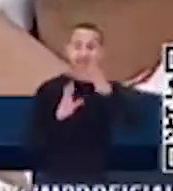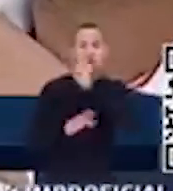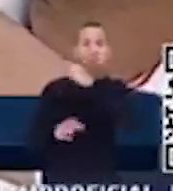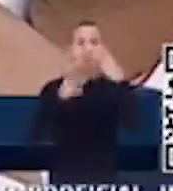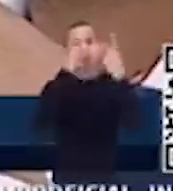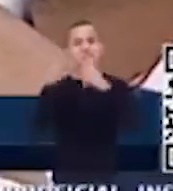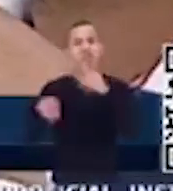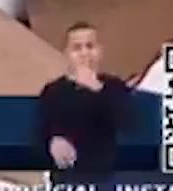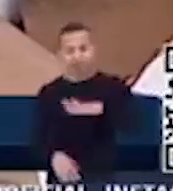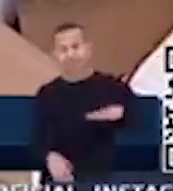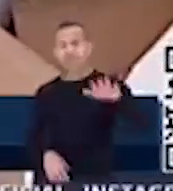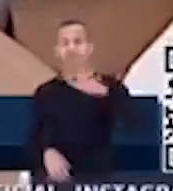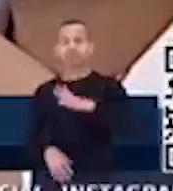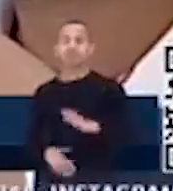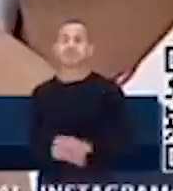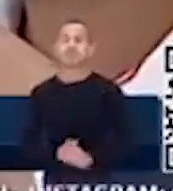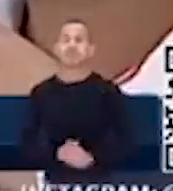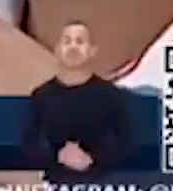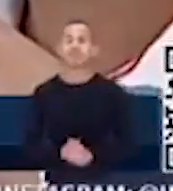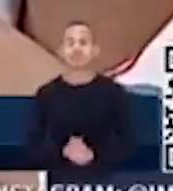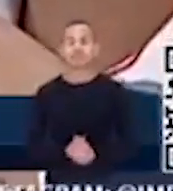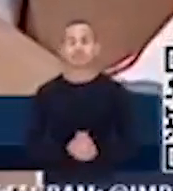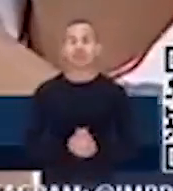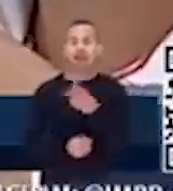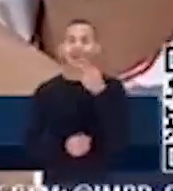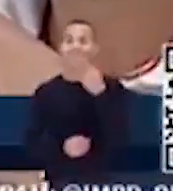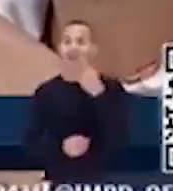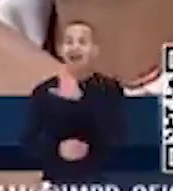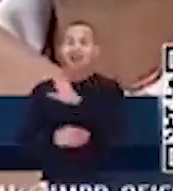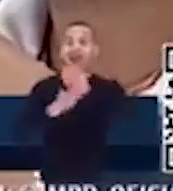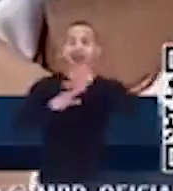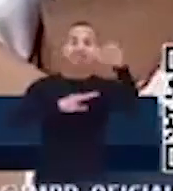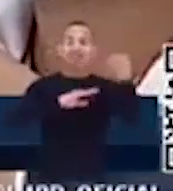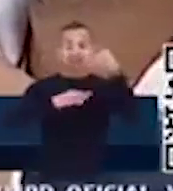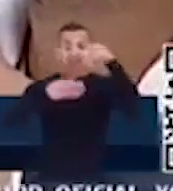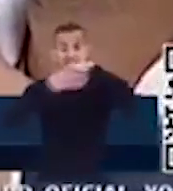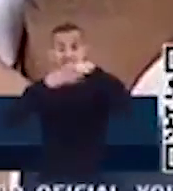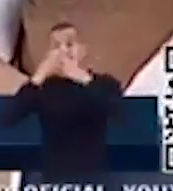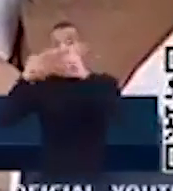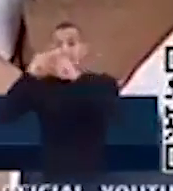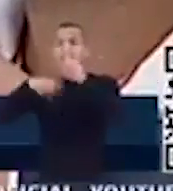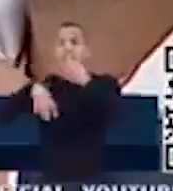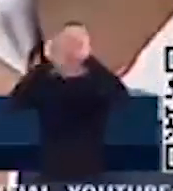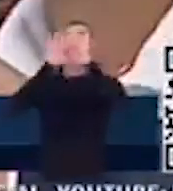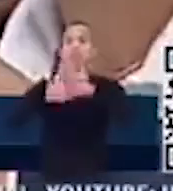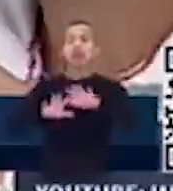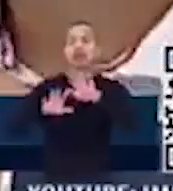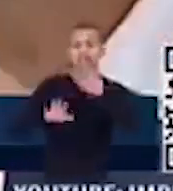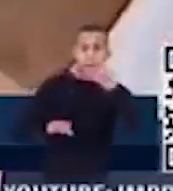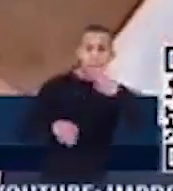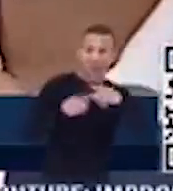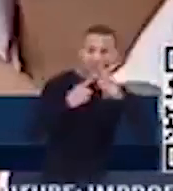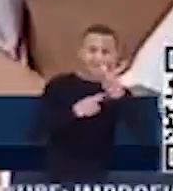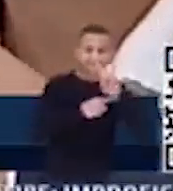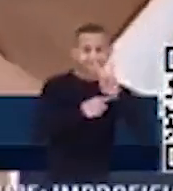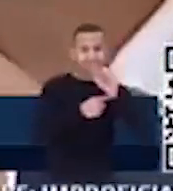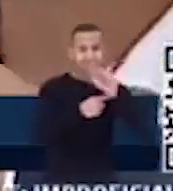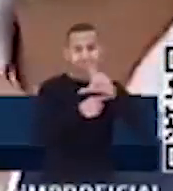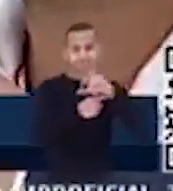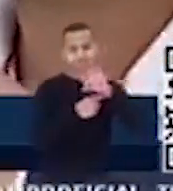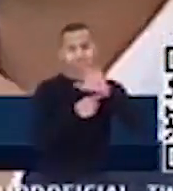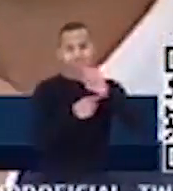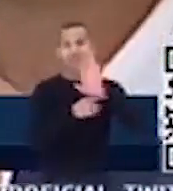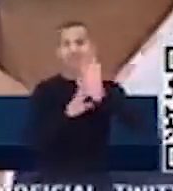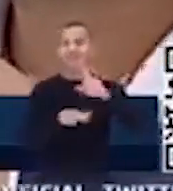Bem-vindos. Obrigada. Fala assim lá fora, fala, olha, a igreja é uma benção, o Rodemir também não é tão ruim assim. A gente